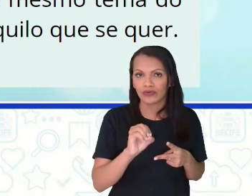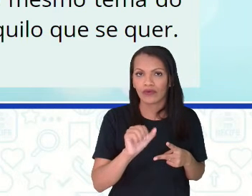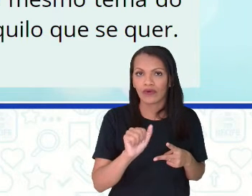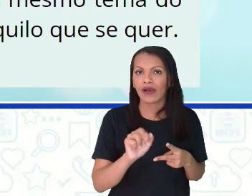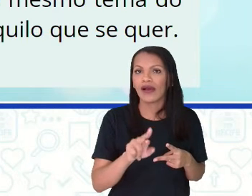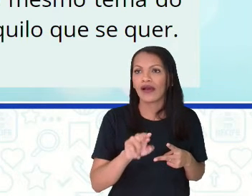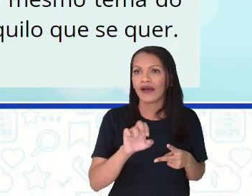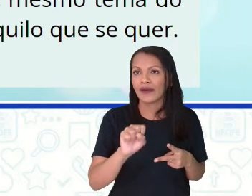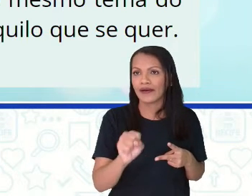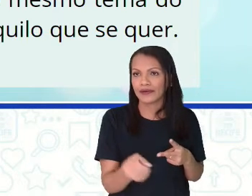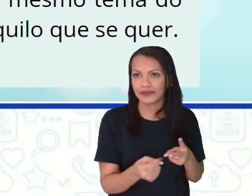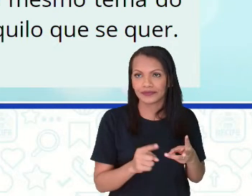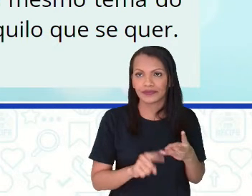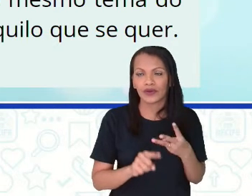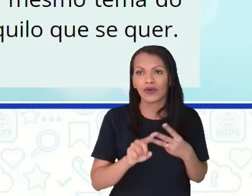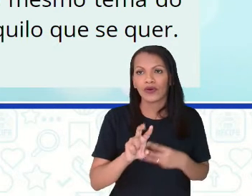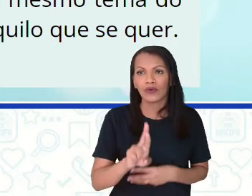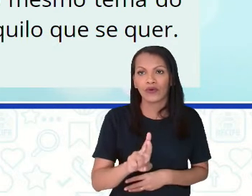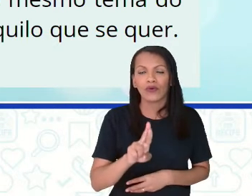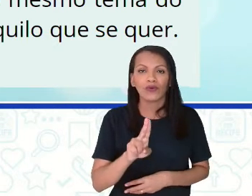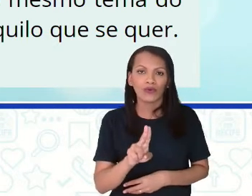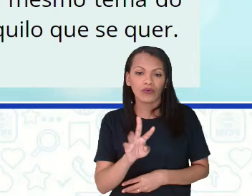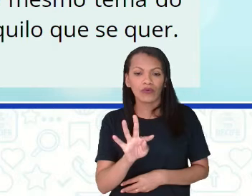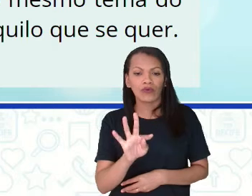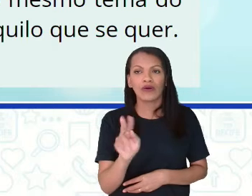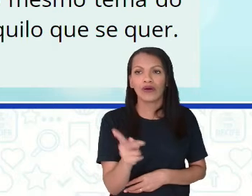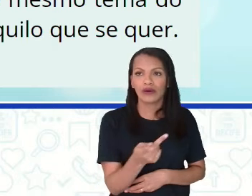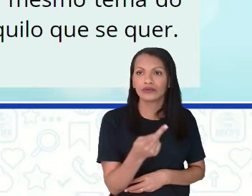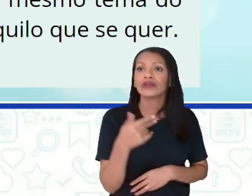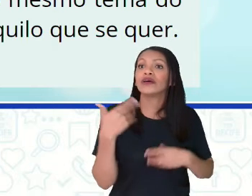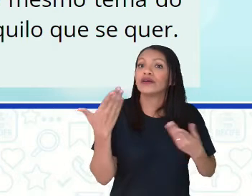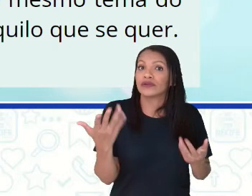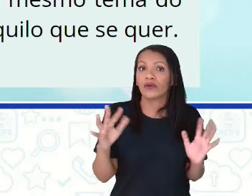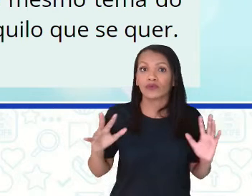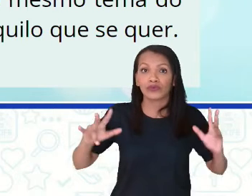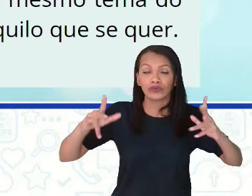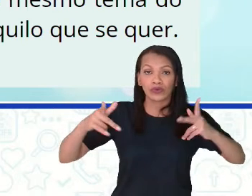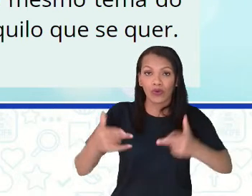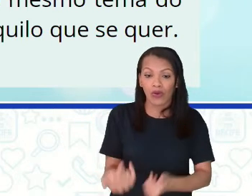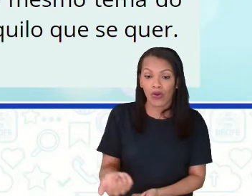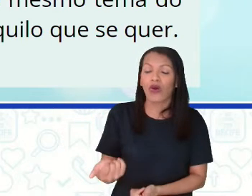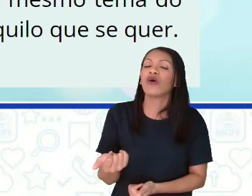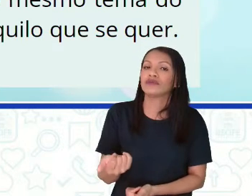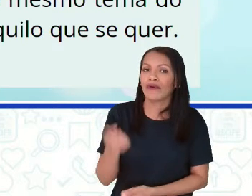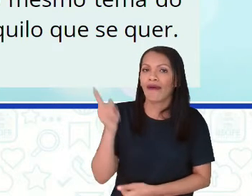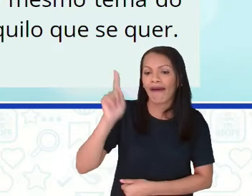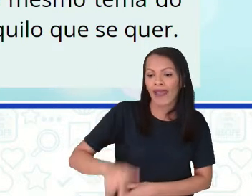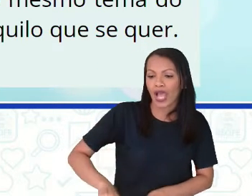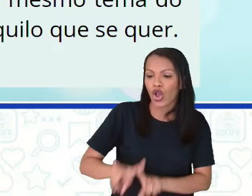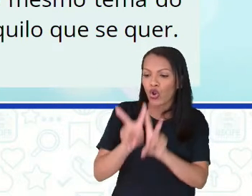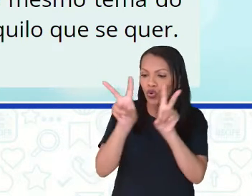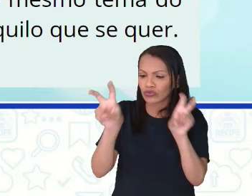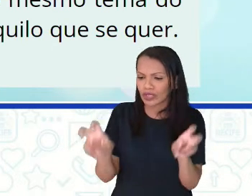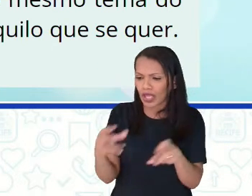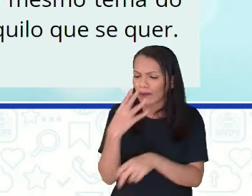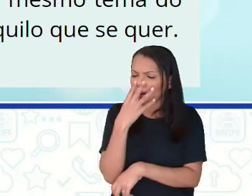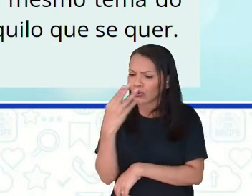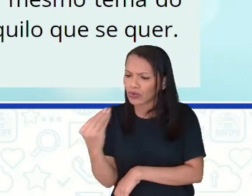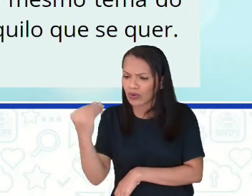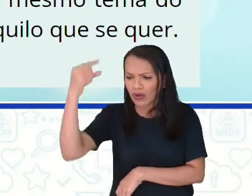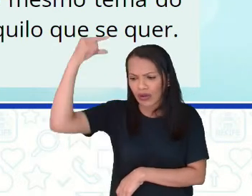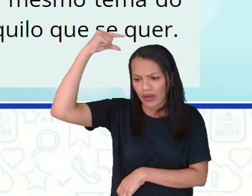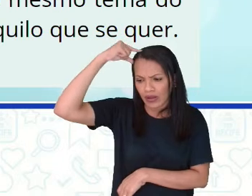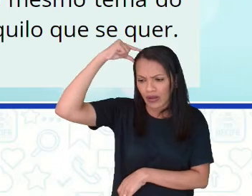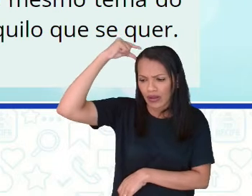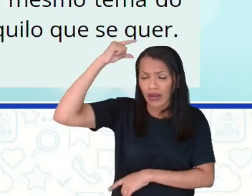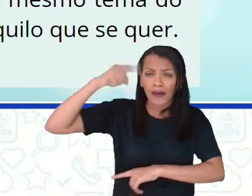morais, embora, praticamente, todas elas girem ao redor do mesmo tema, do desapontamento diante